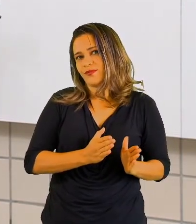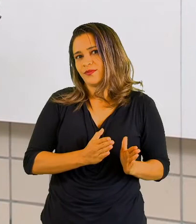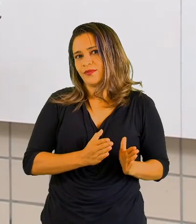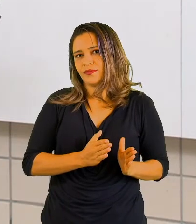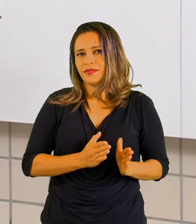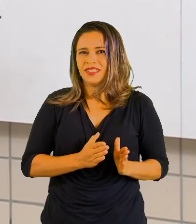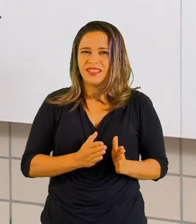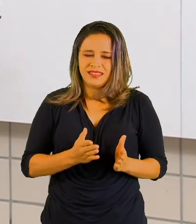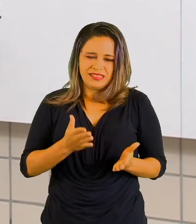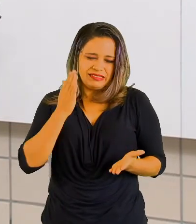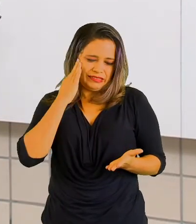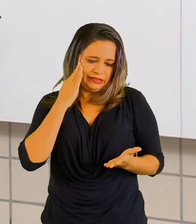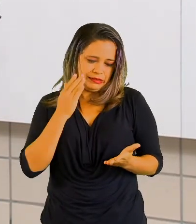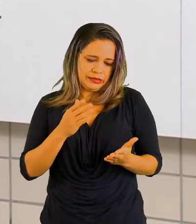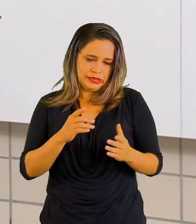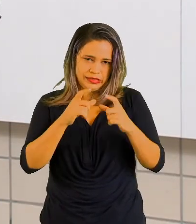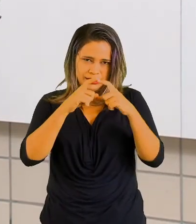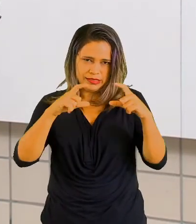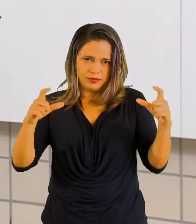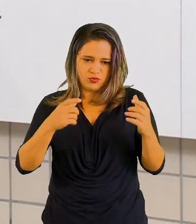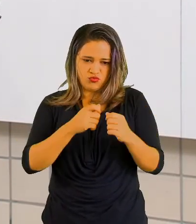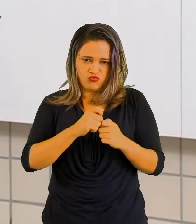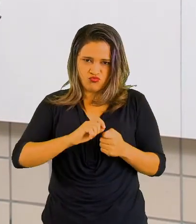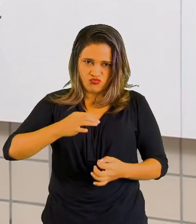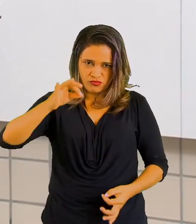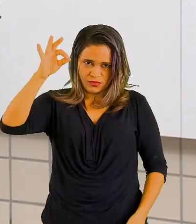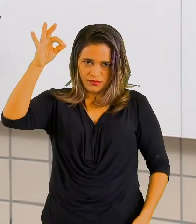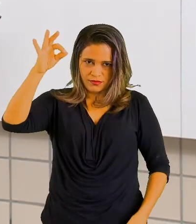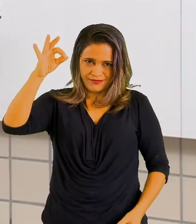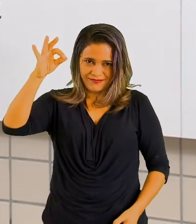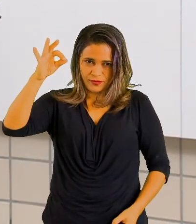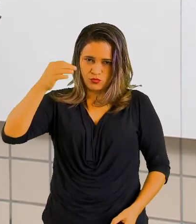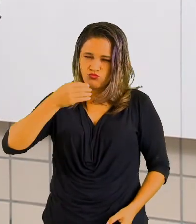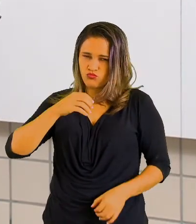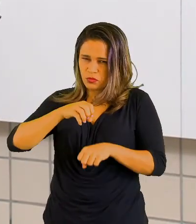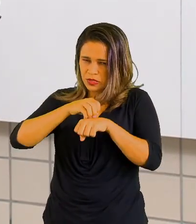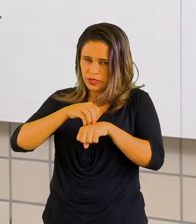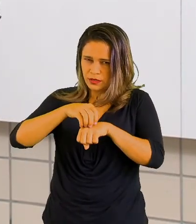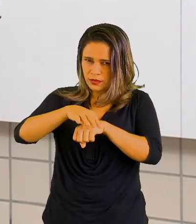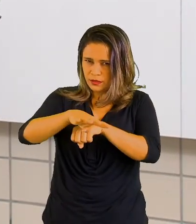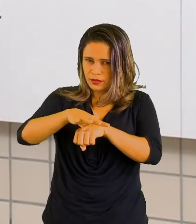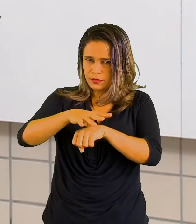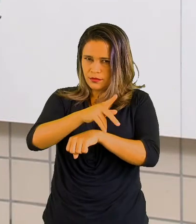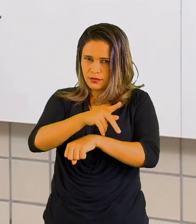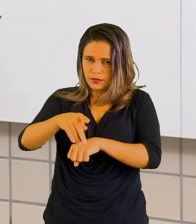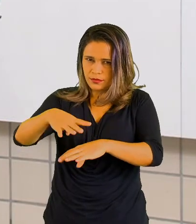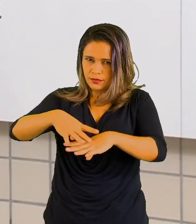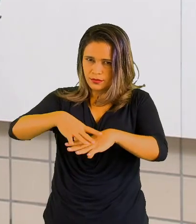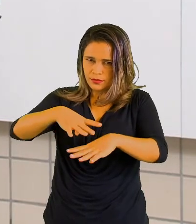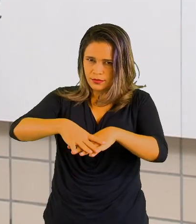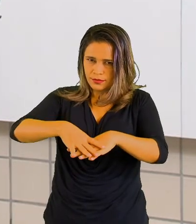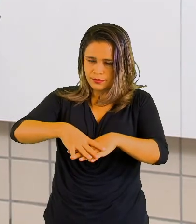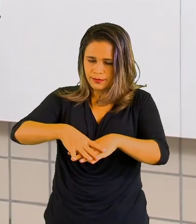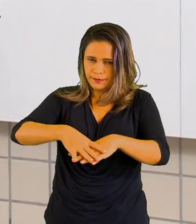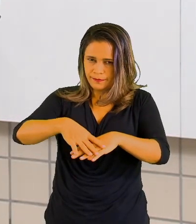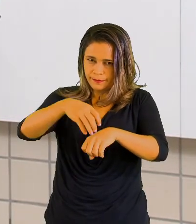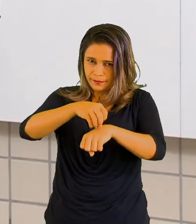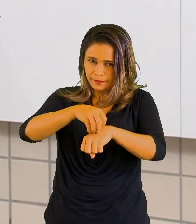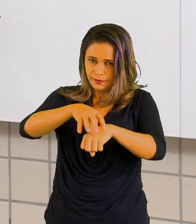grande, uma dica que a gente dá, que os professores de matemática dão, é o seguinte: ao invés de